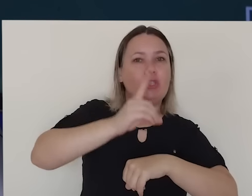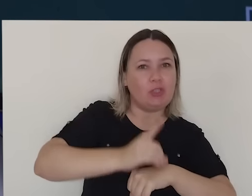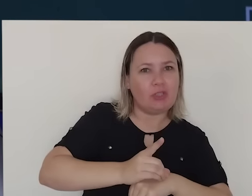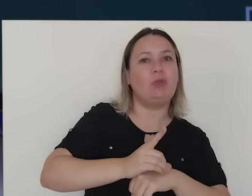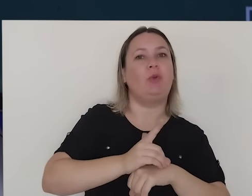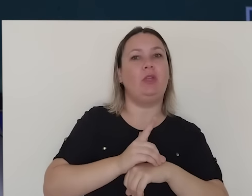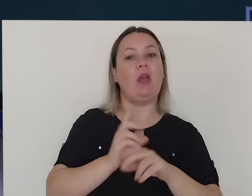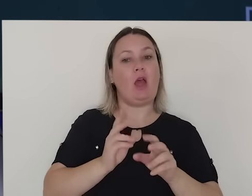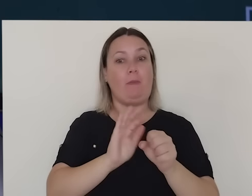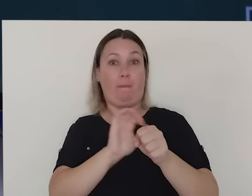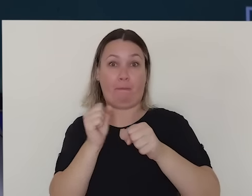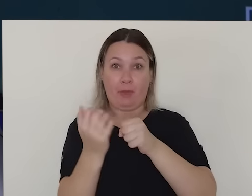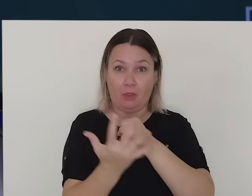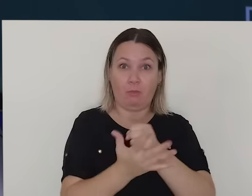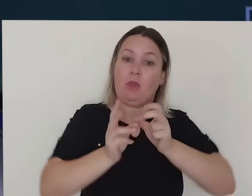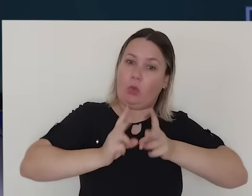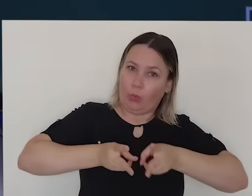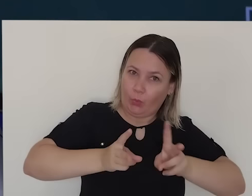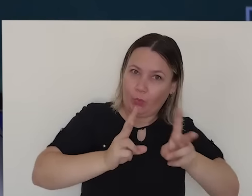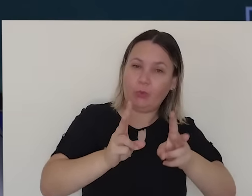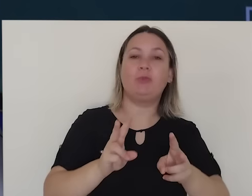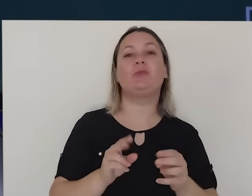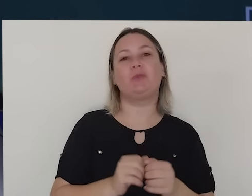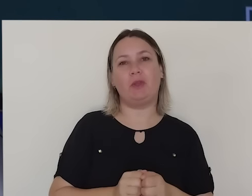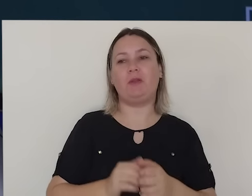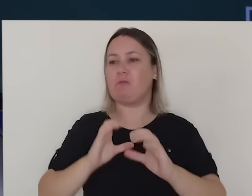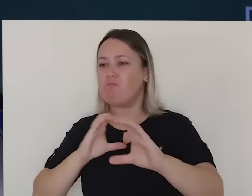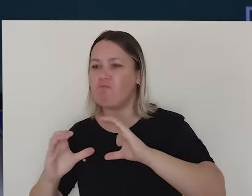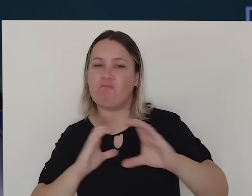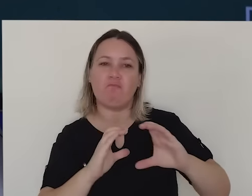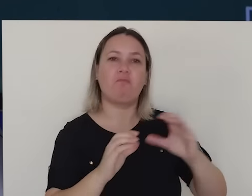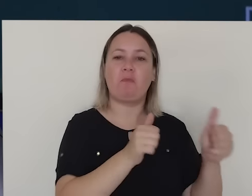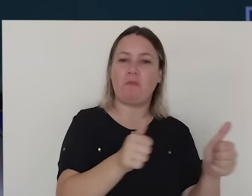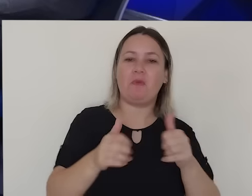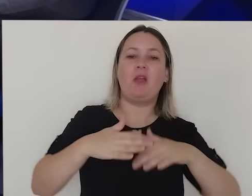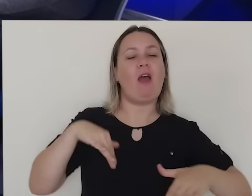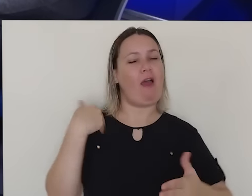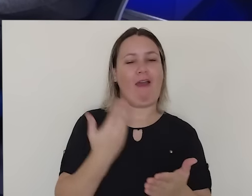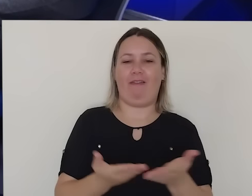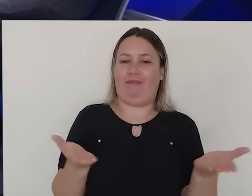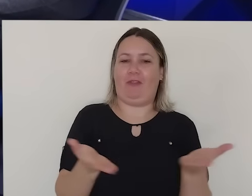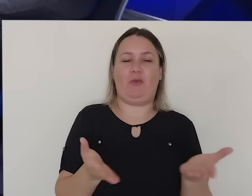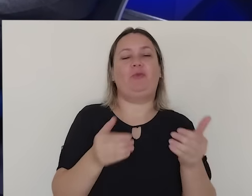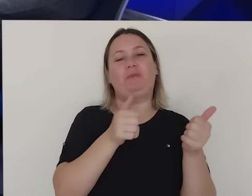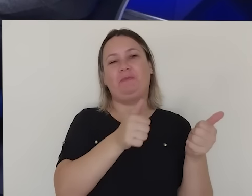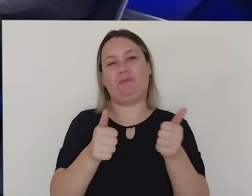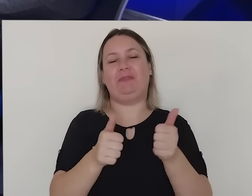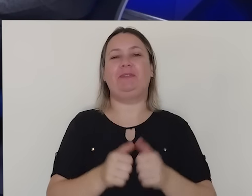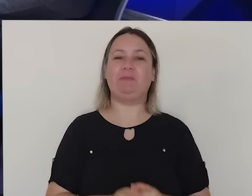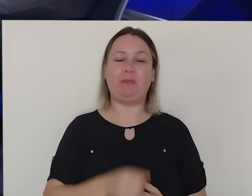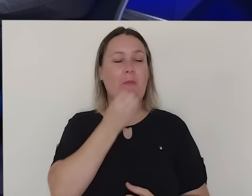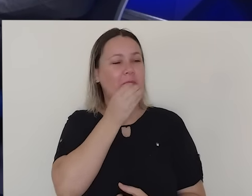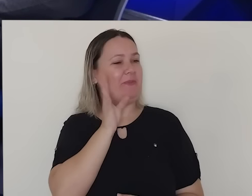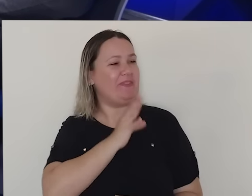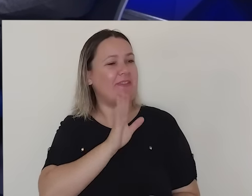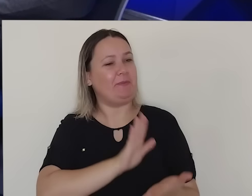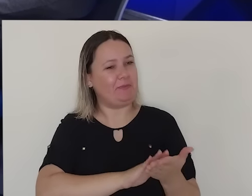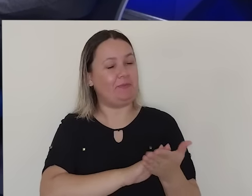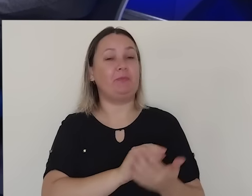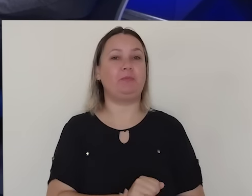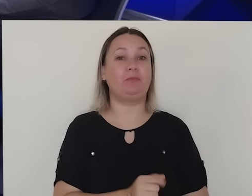virou a diretoria de impacto positivo e comunicação corporativa que estamos até hoje muito legal parabéns Angel